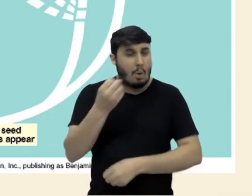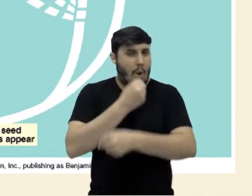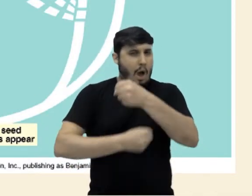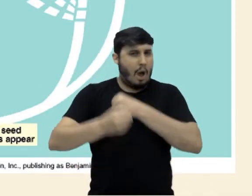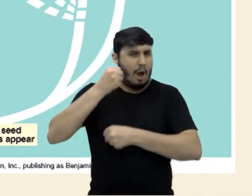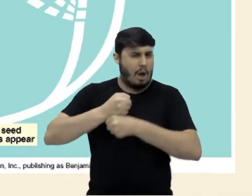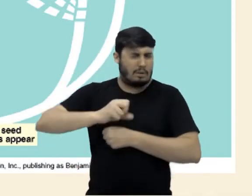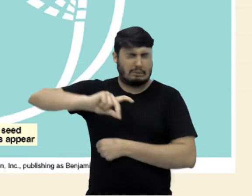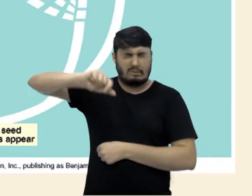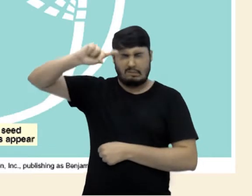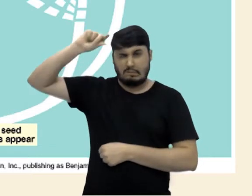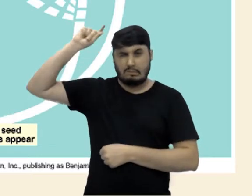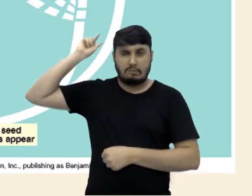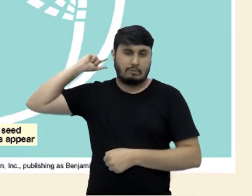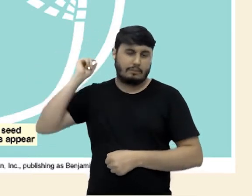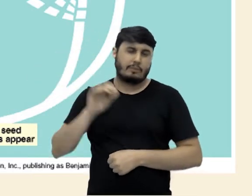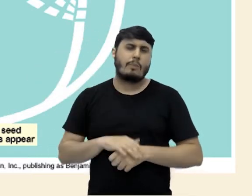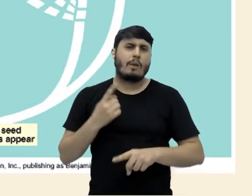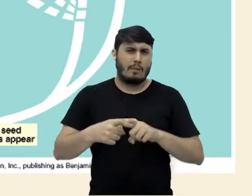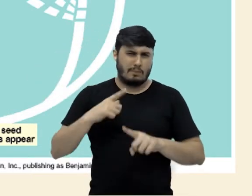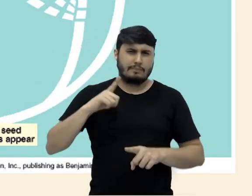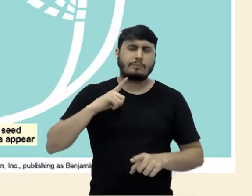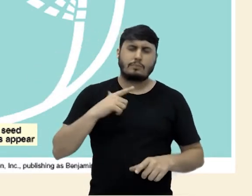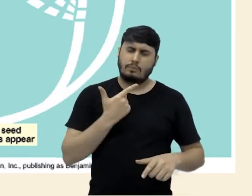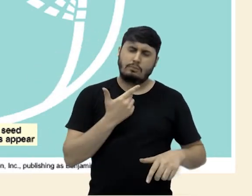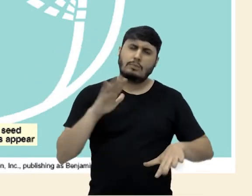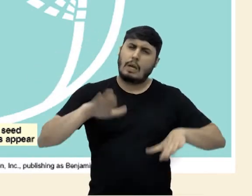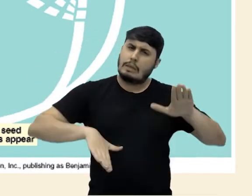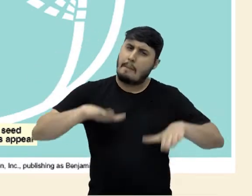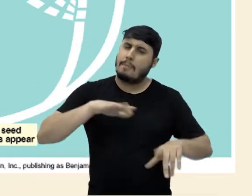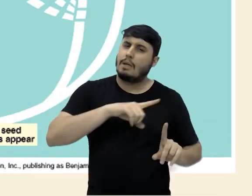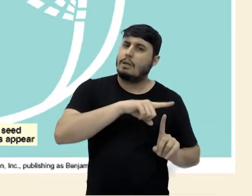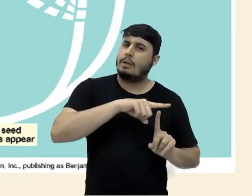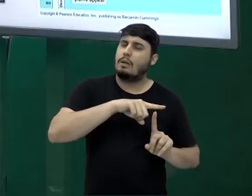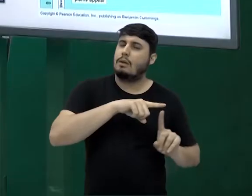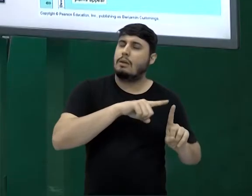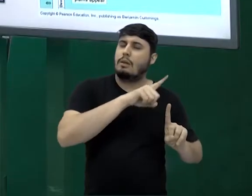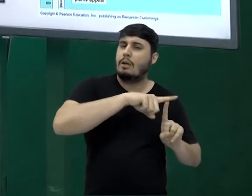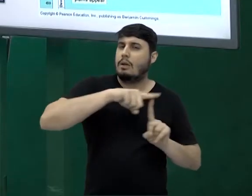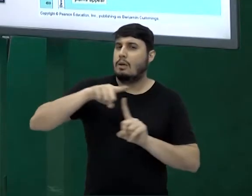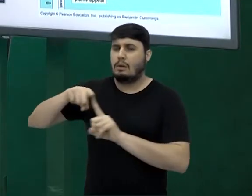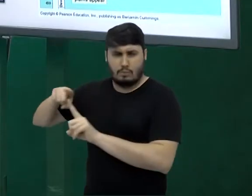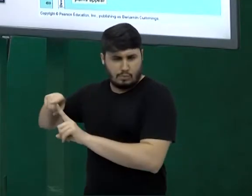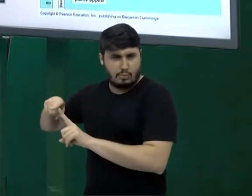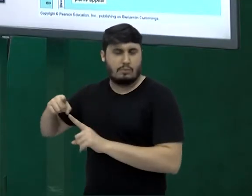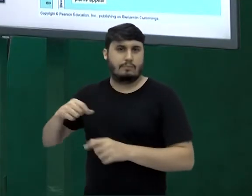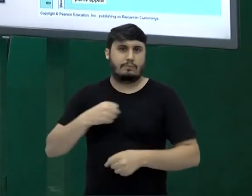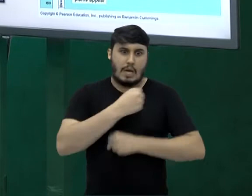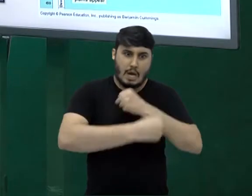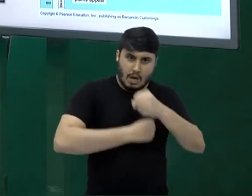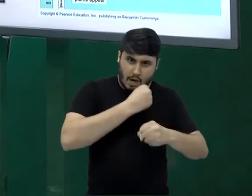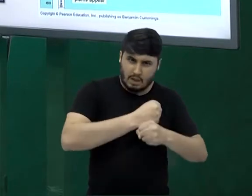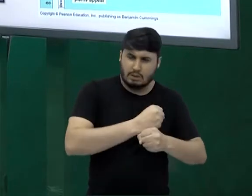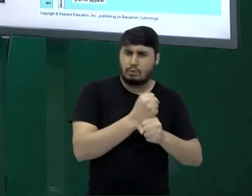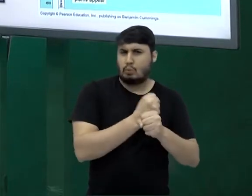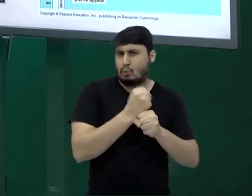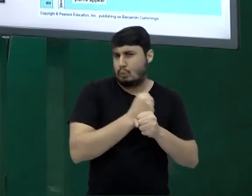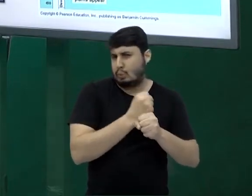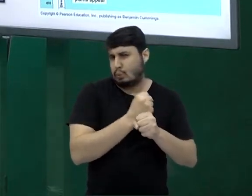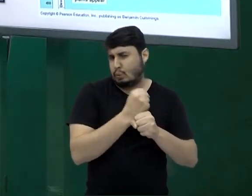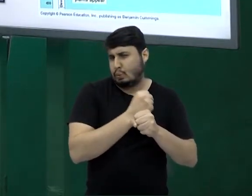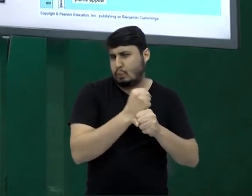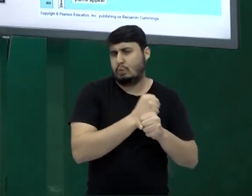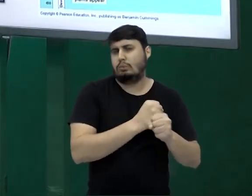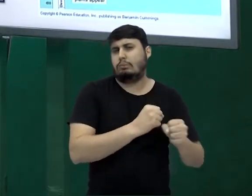Né? Então, assim, é bem mais recente. Se for olhar uma gimnosperma de 300 milhões, a semente, né, de 300 milhões, a gimnosperma um pouquinho